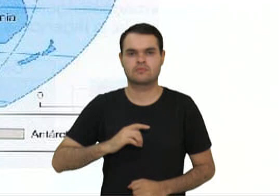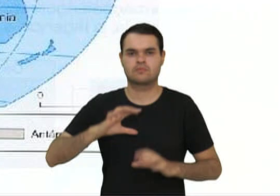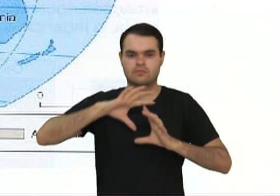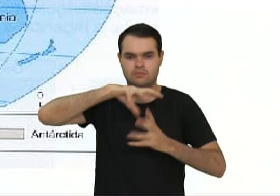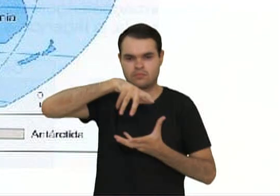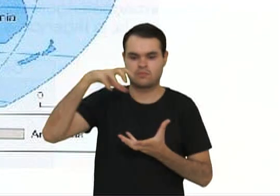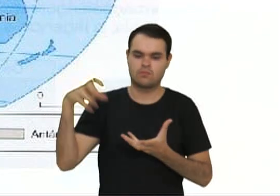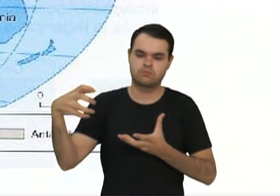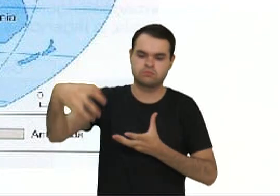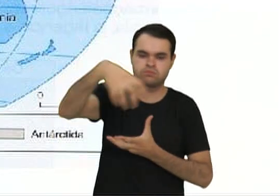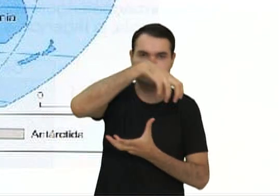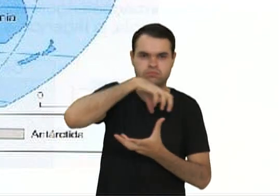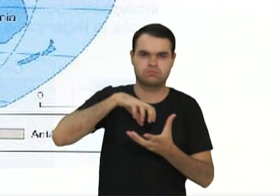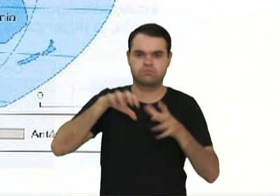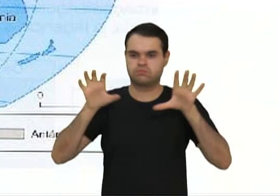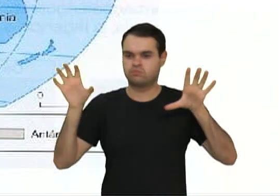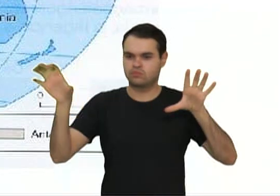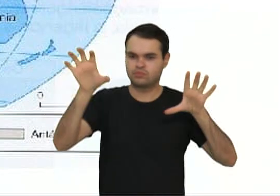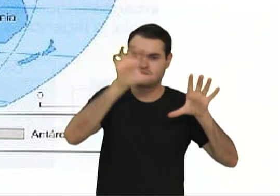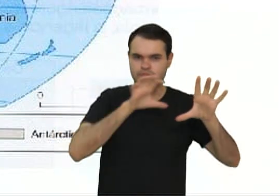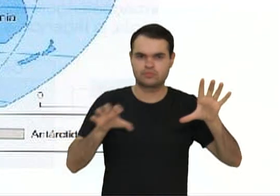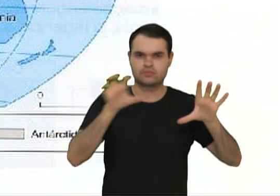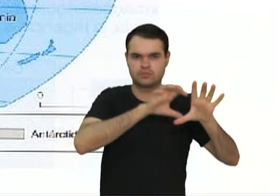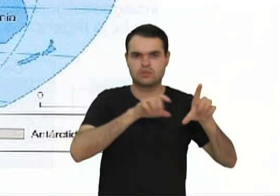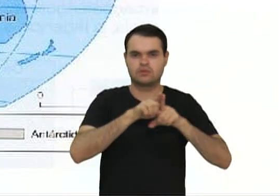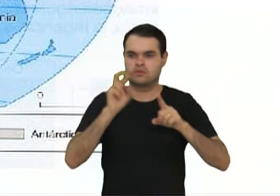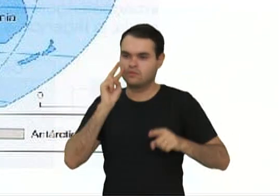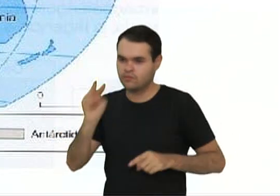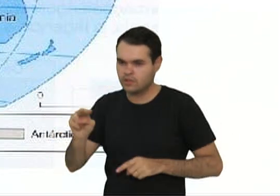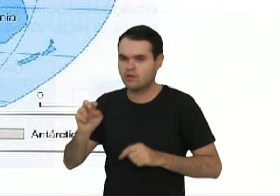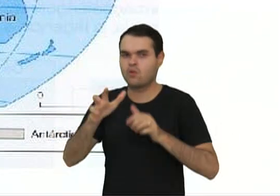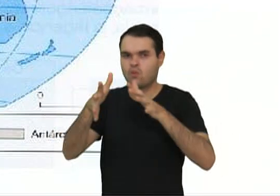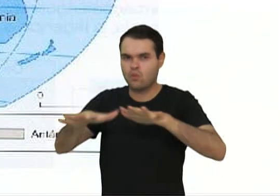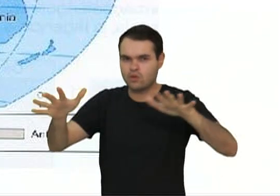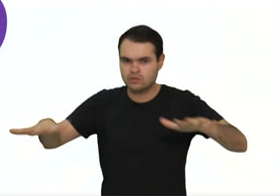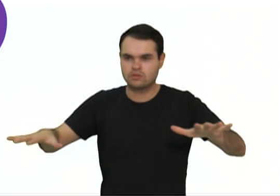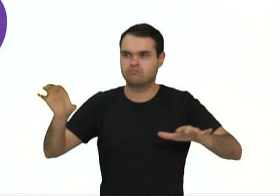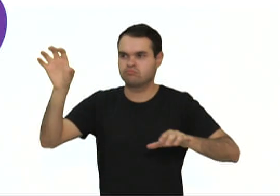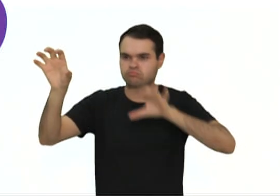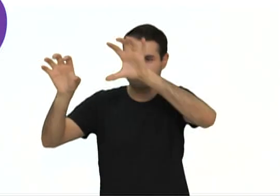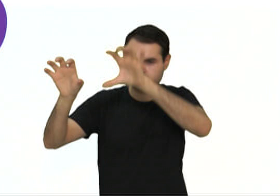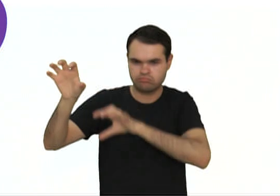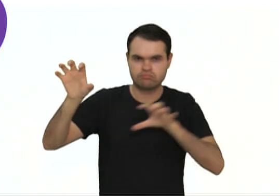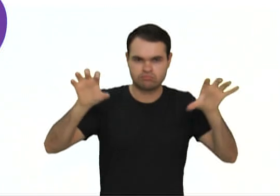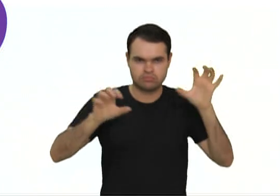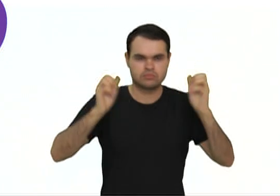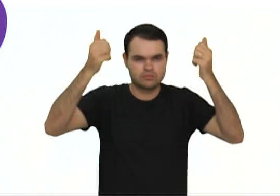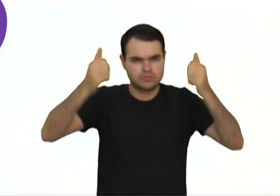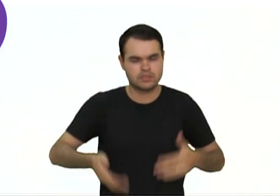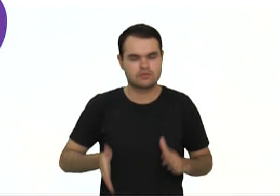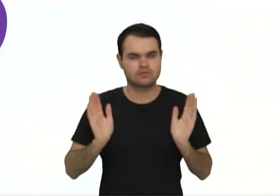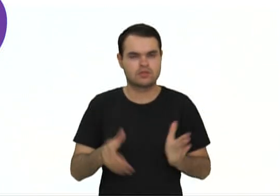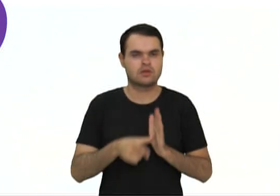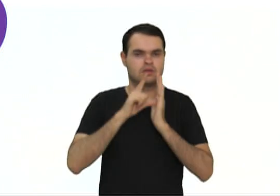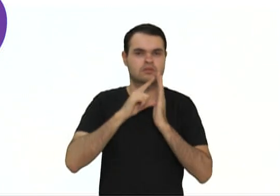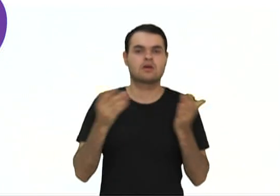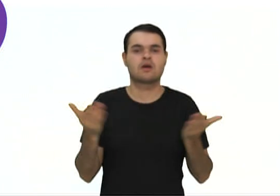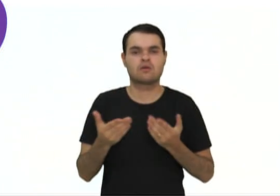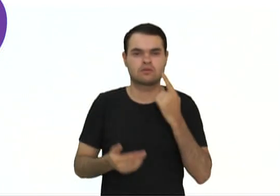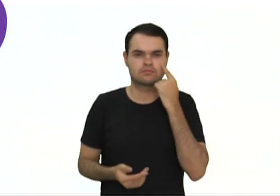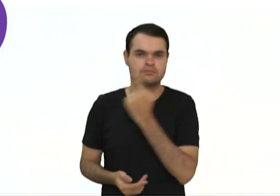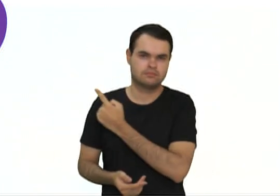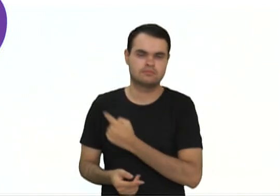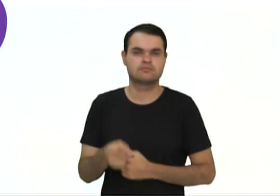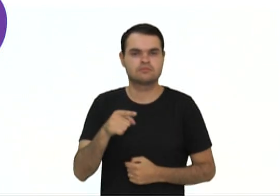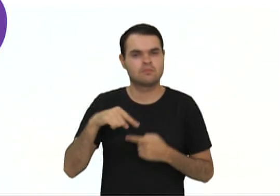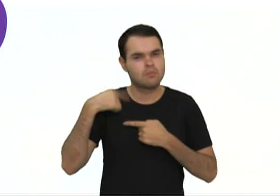além dos continentes você consegue ver também os oceanos, que já foram mencionados aqui anteriormente. E agora na tela ali para